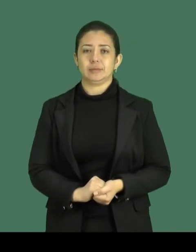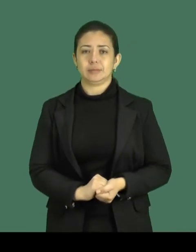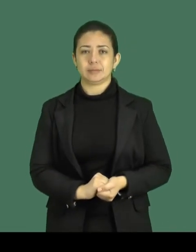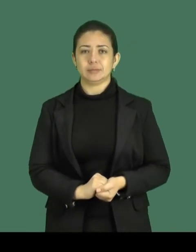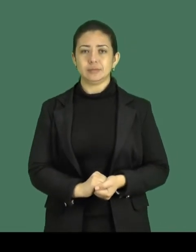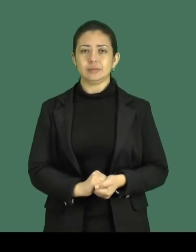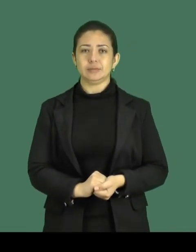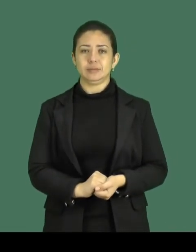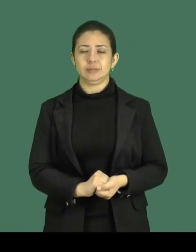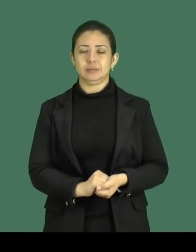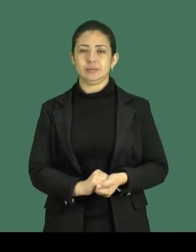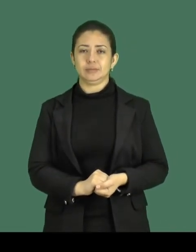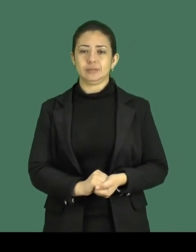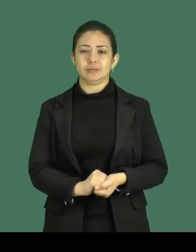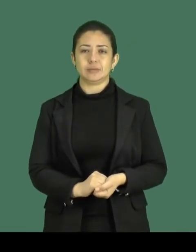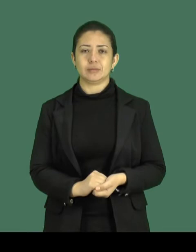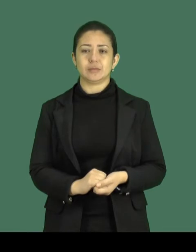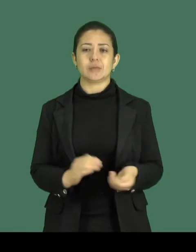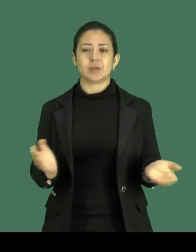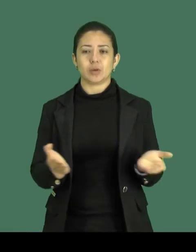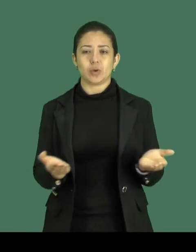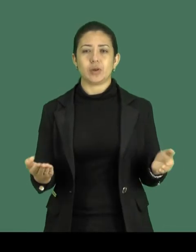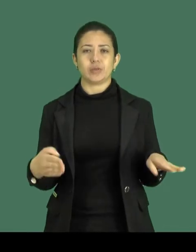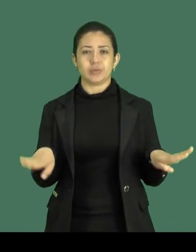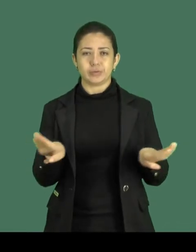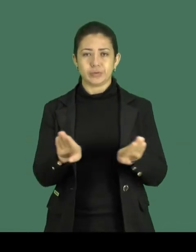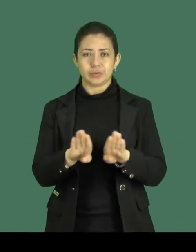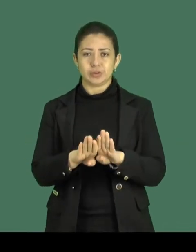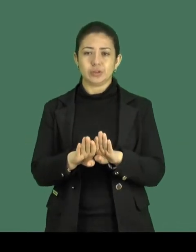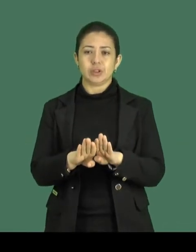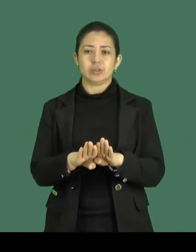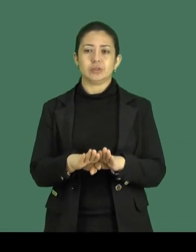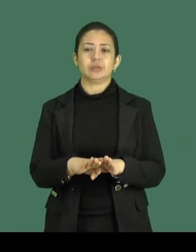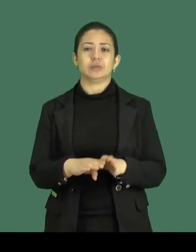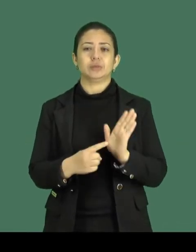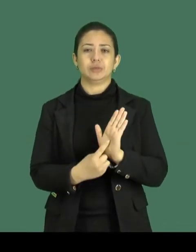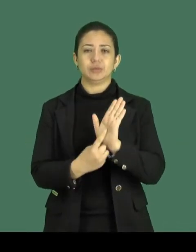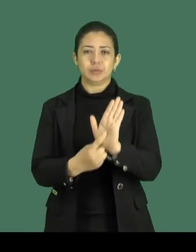para a gente encerrar, então, a nossa revisão.